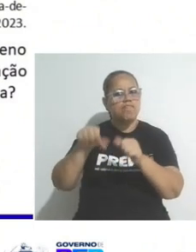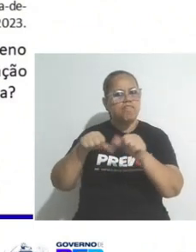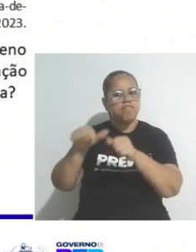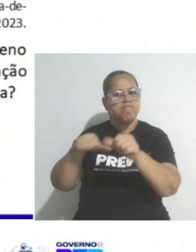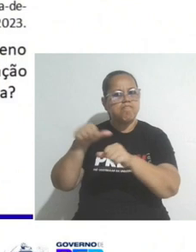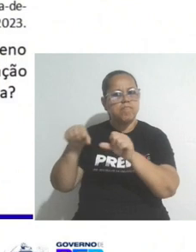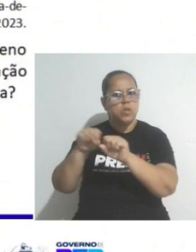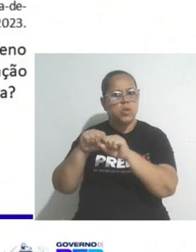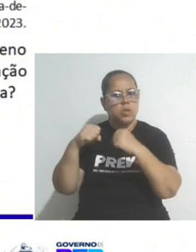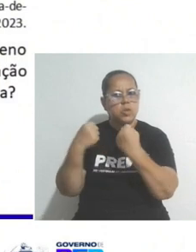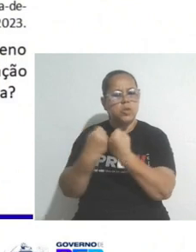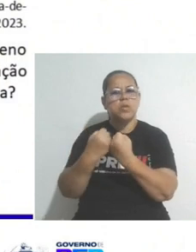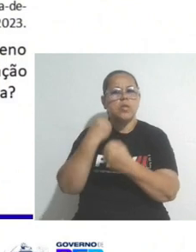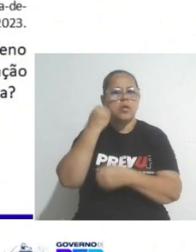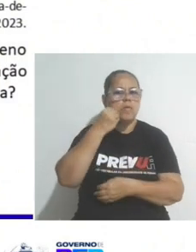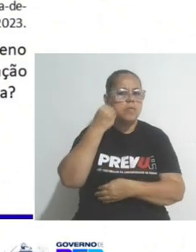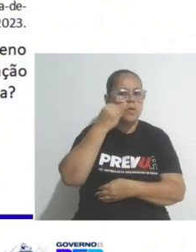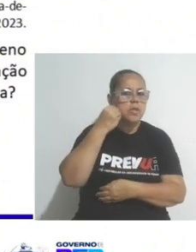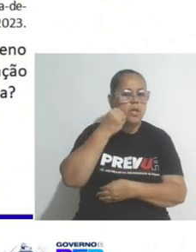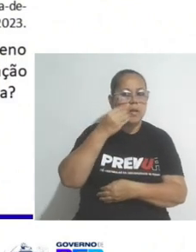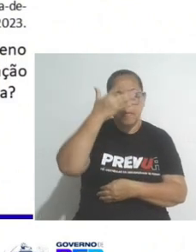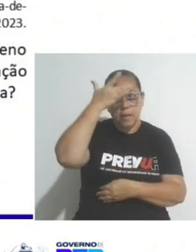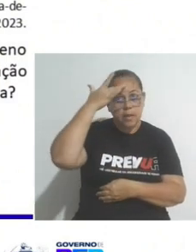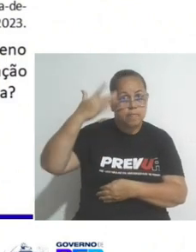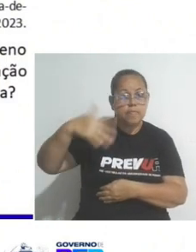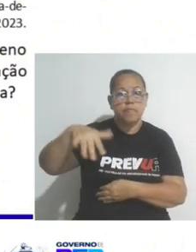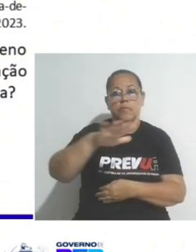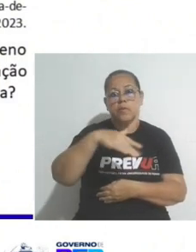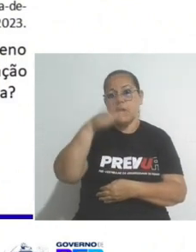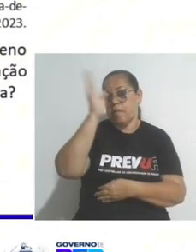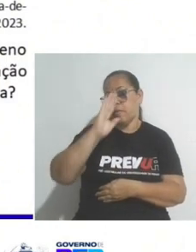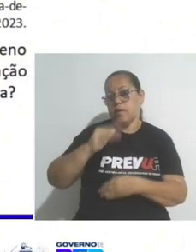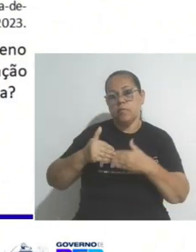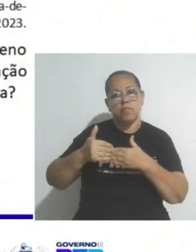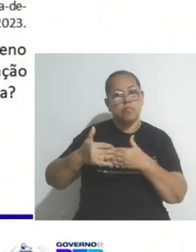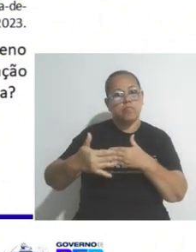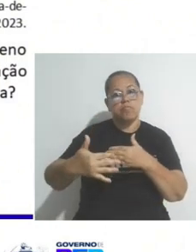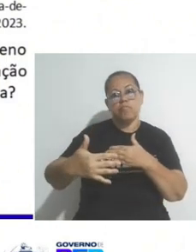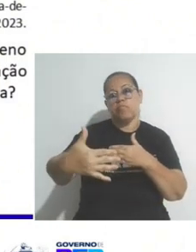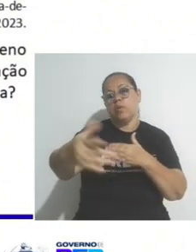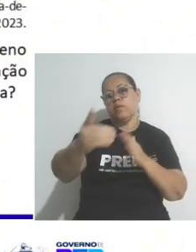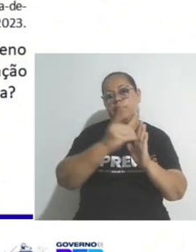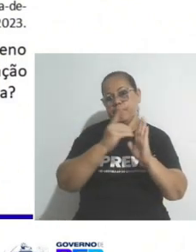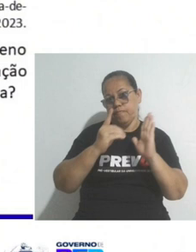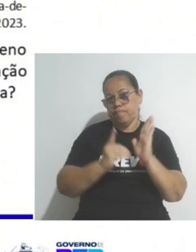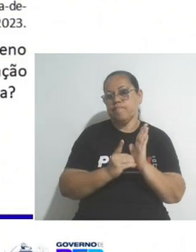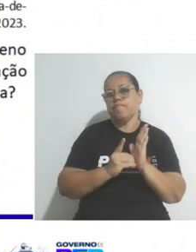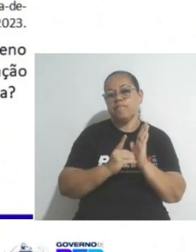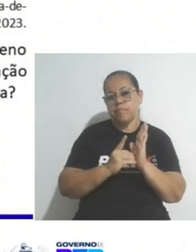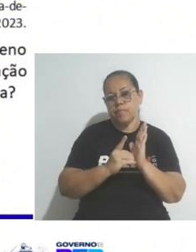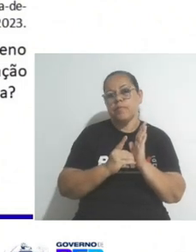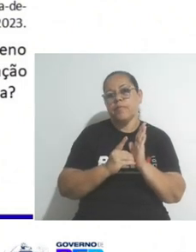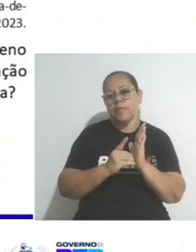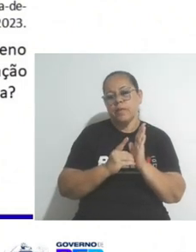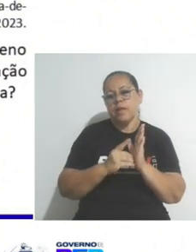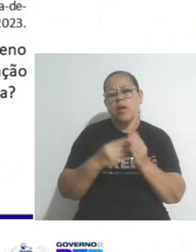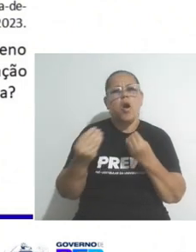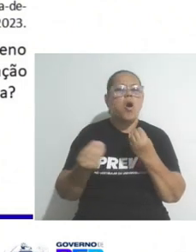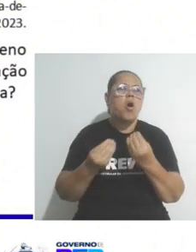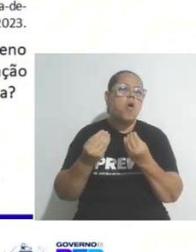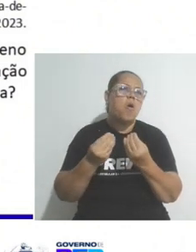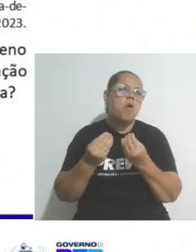sociais experimentadas pela população brasileira ao longo das últimas décadas como é